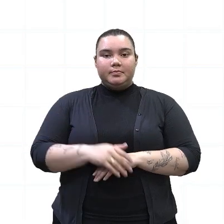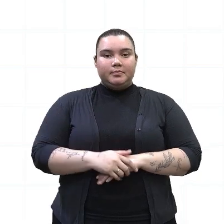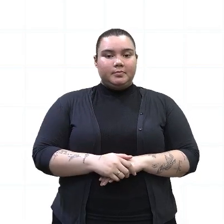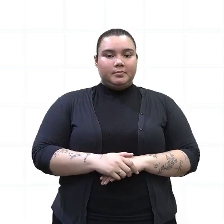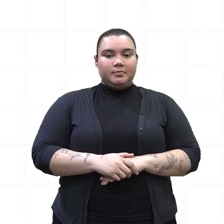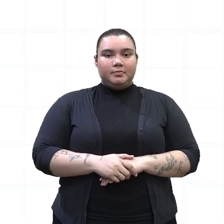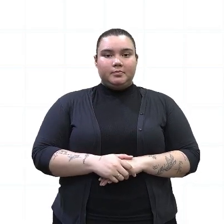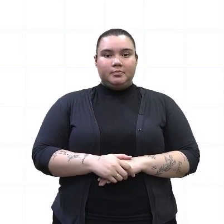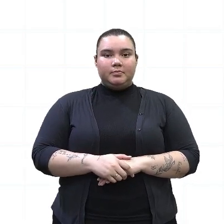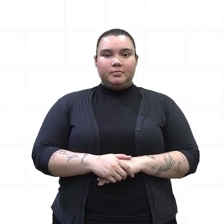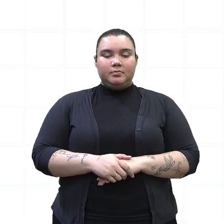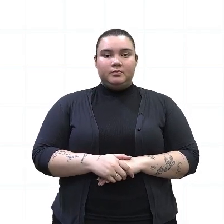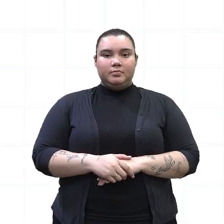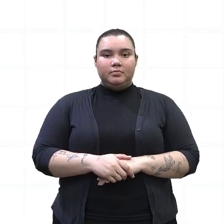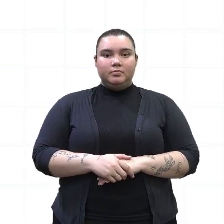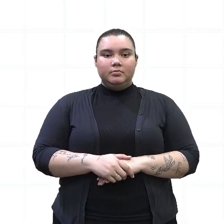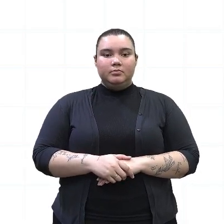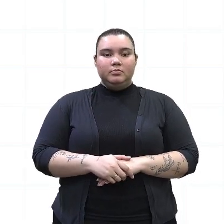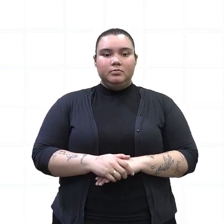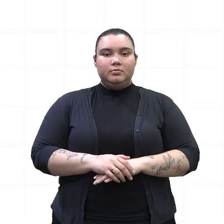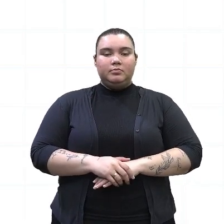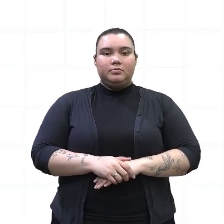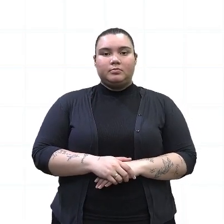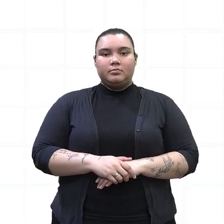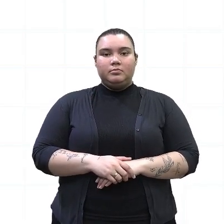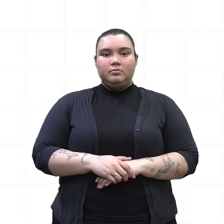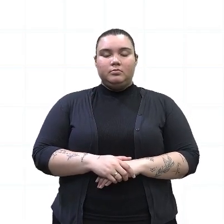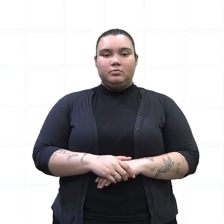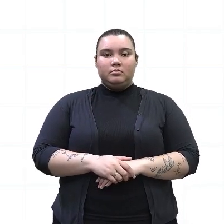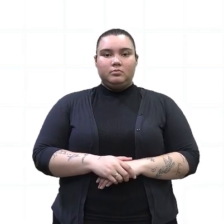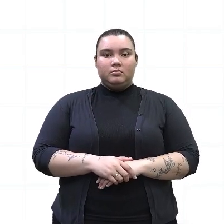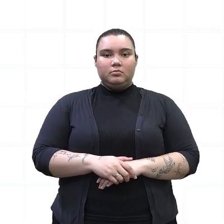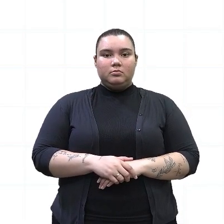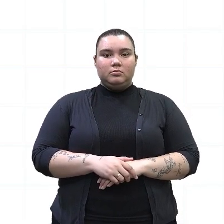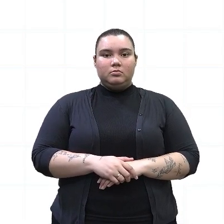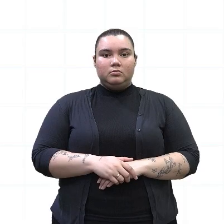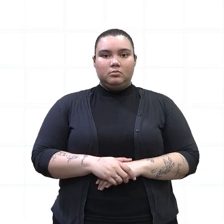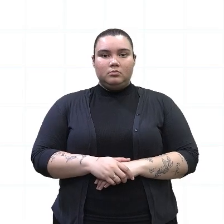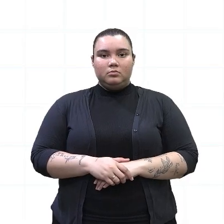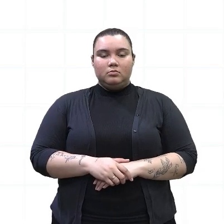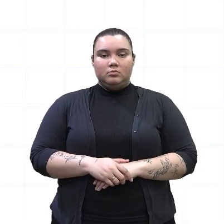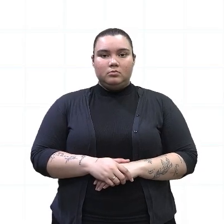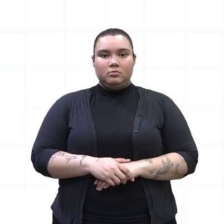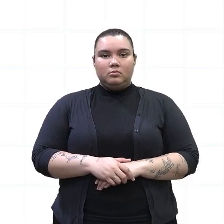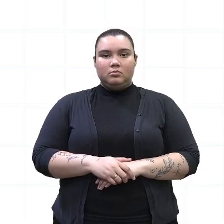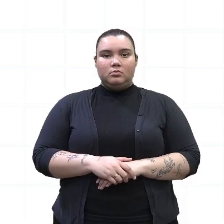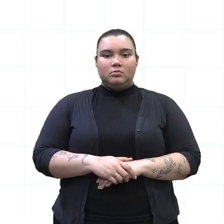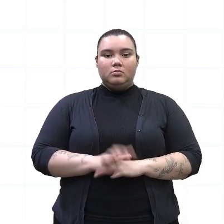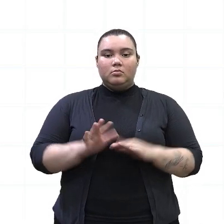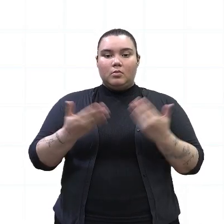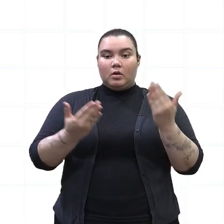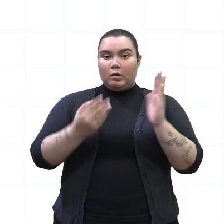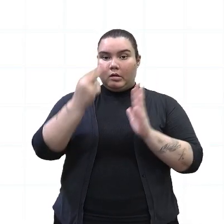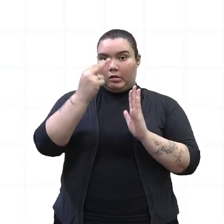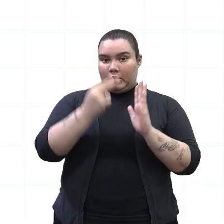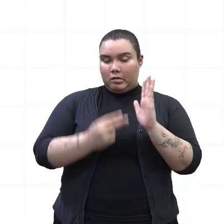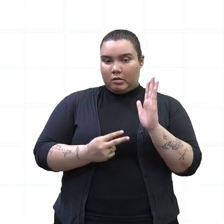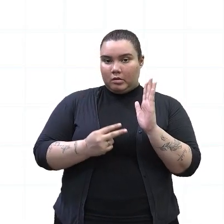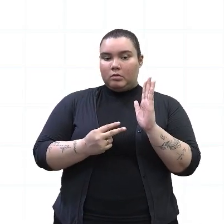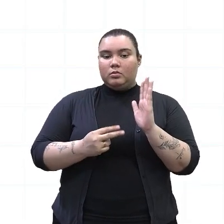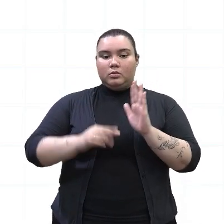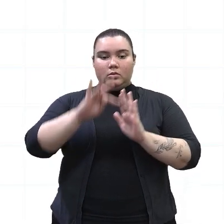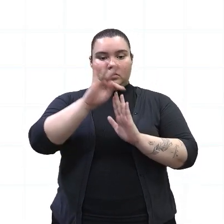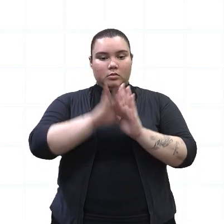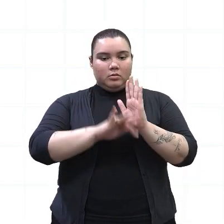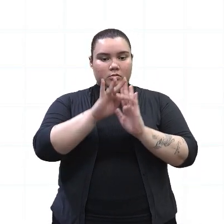Married Couple. Shortest Married Couple. Então, a gente vai ler um pouco, né, desse